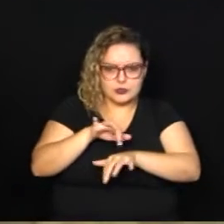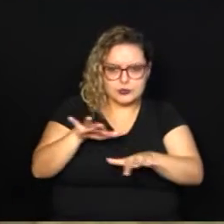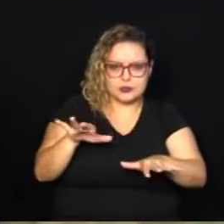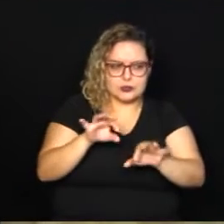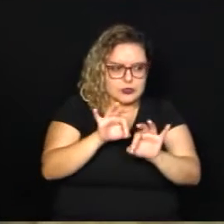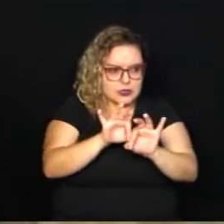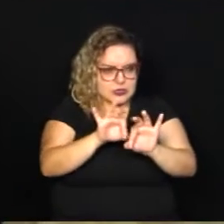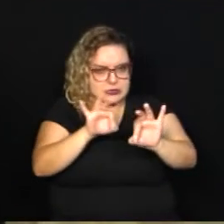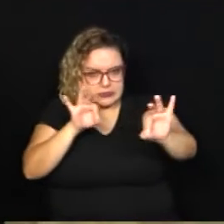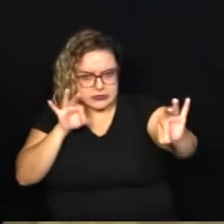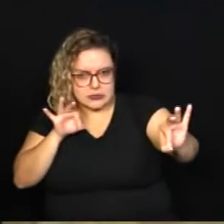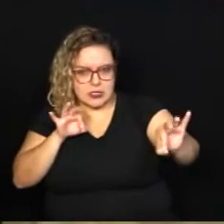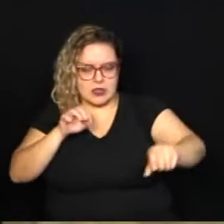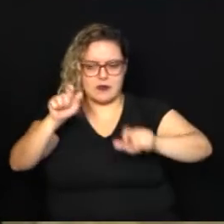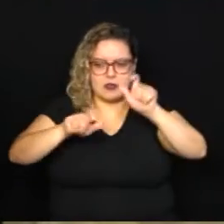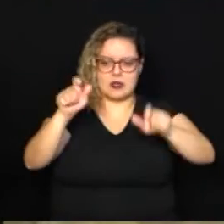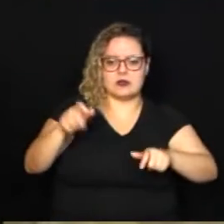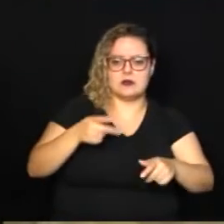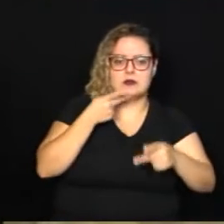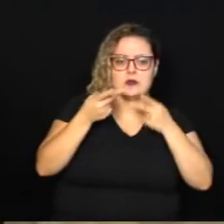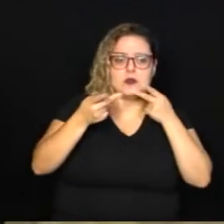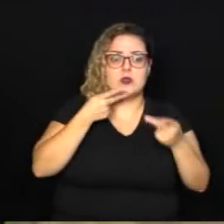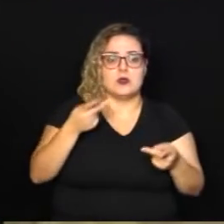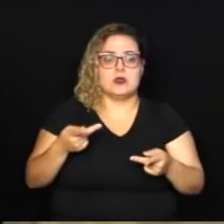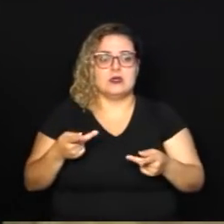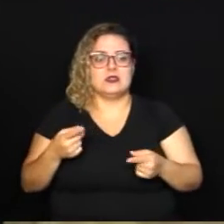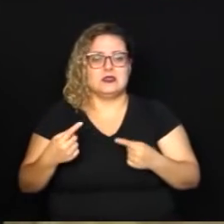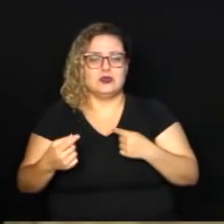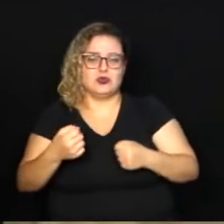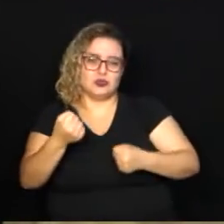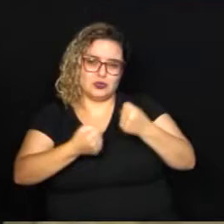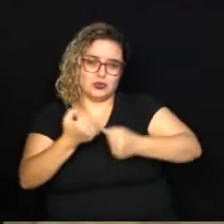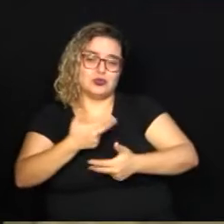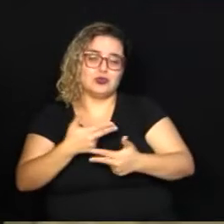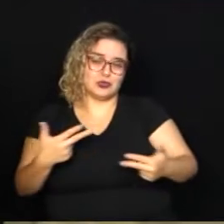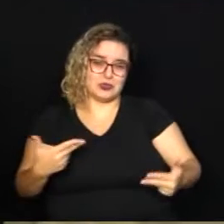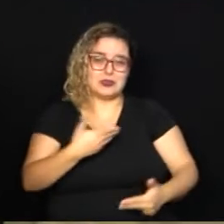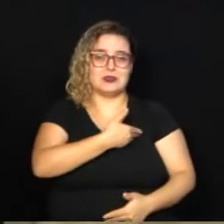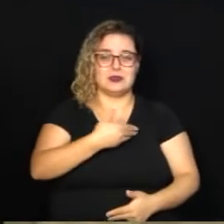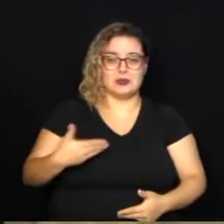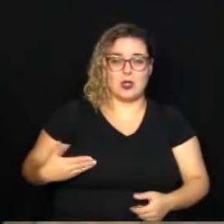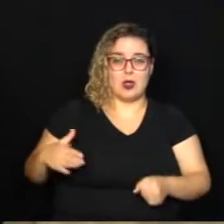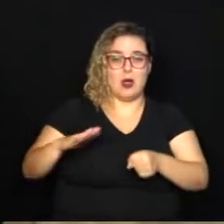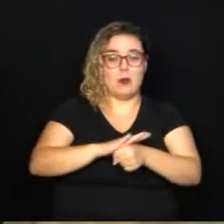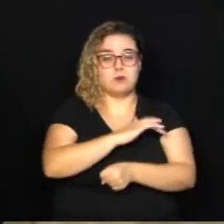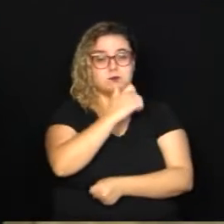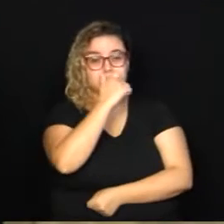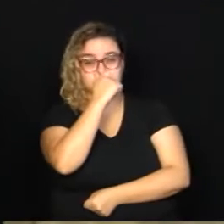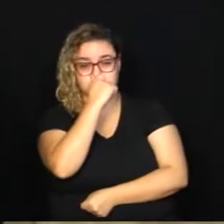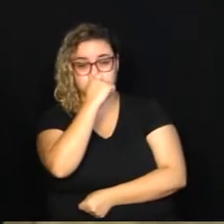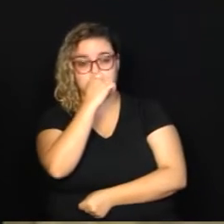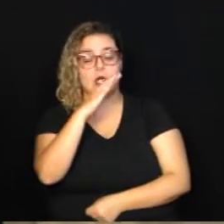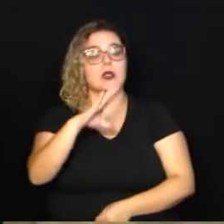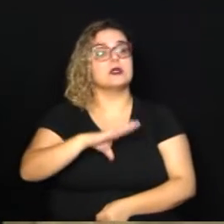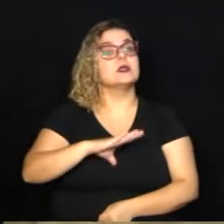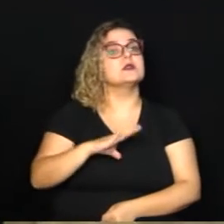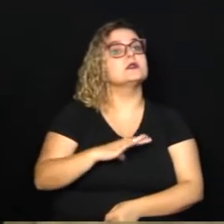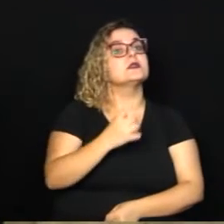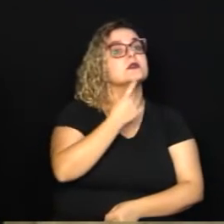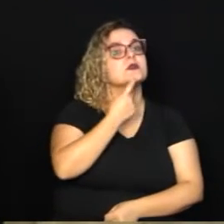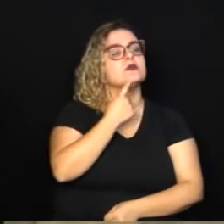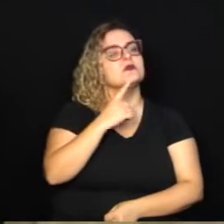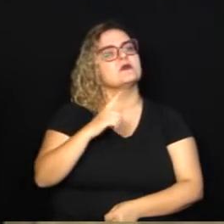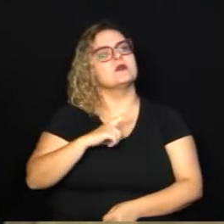muitas pessoas estão reclamando dos transportes públicos, né? Por conta da lotação. Na cidade de Campinas, vai